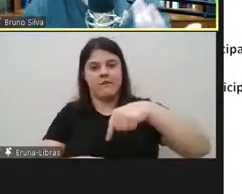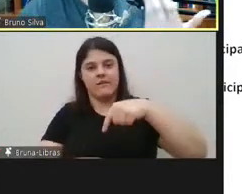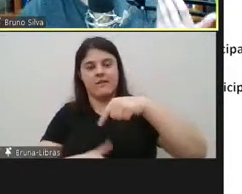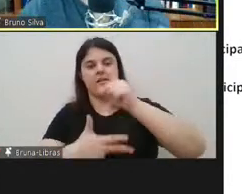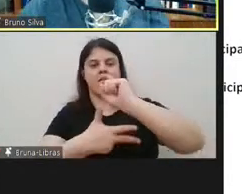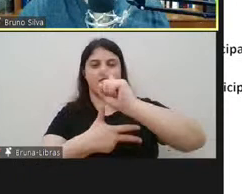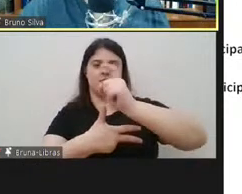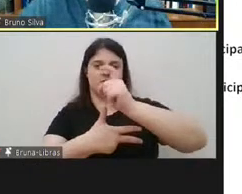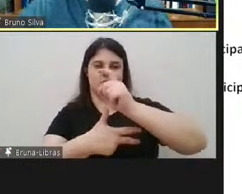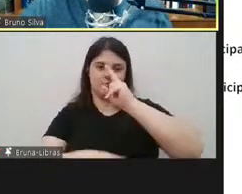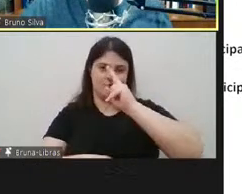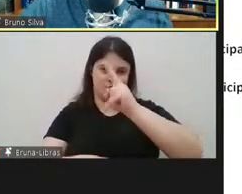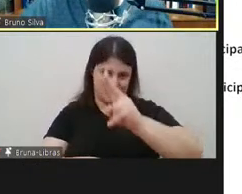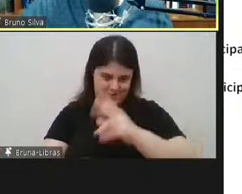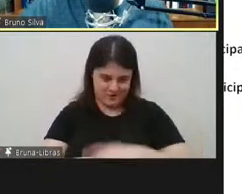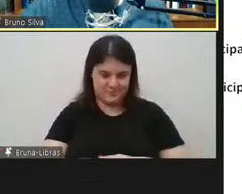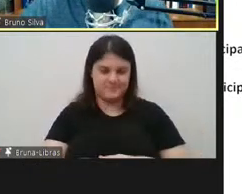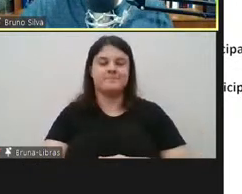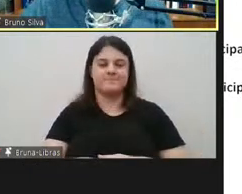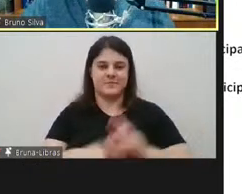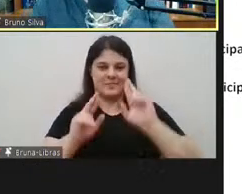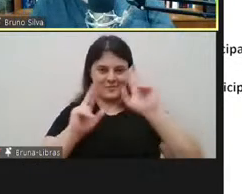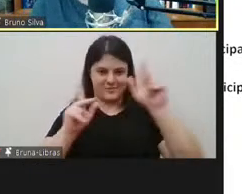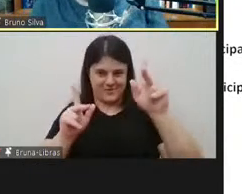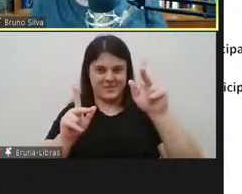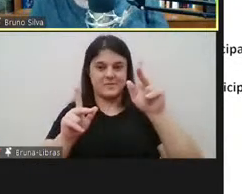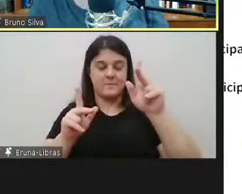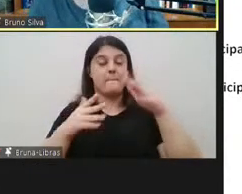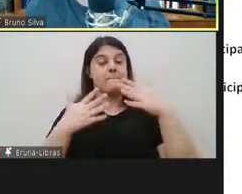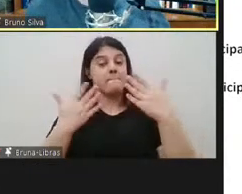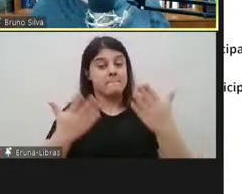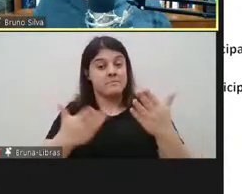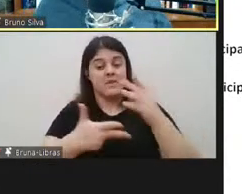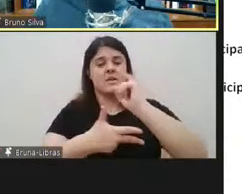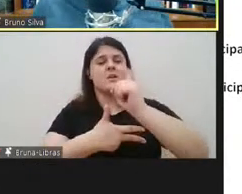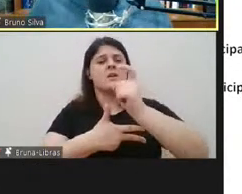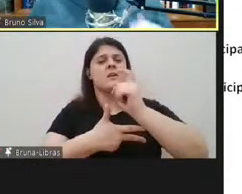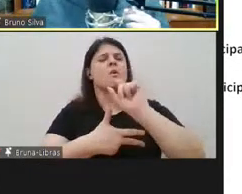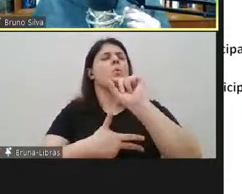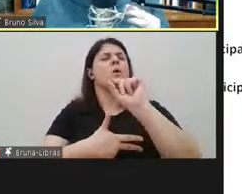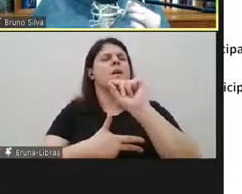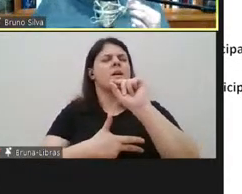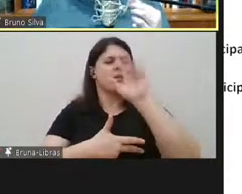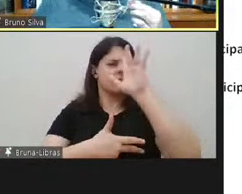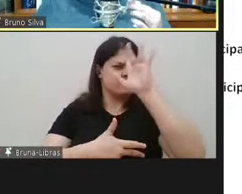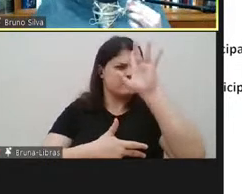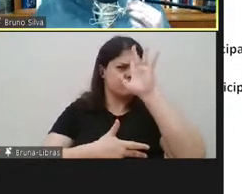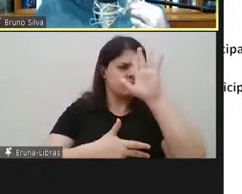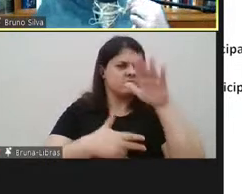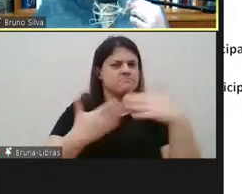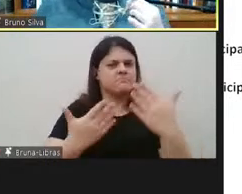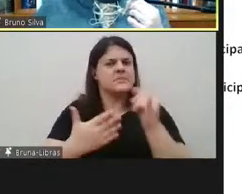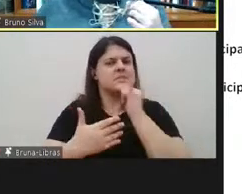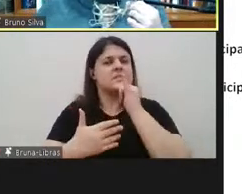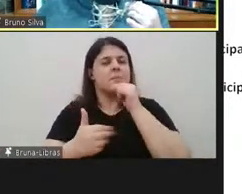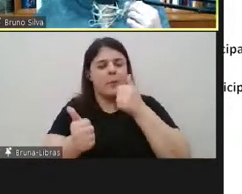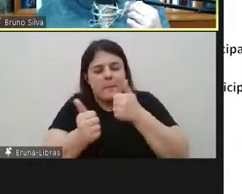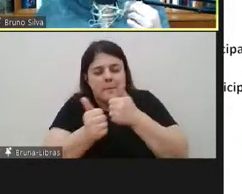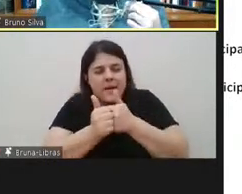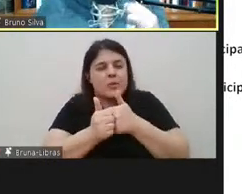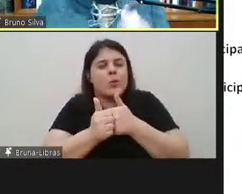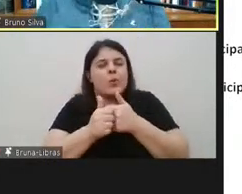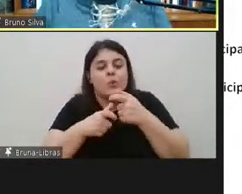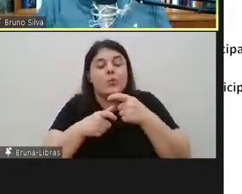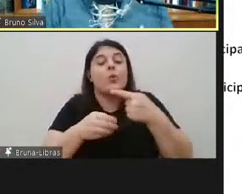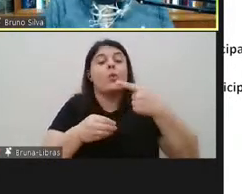cá você tem executivos muito fortes né dentre esses executivos nós sabemos Vamos pensar a partir do nosso quintal aqui para ficar